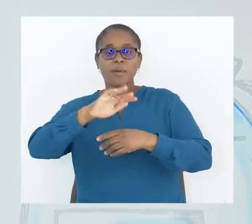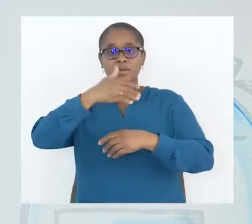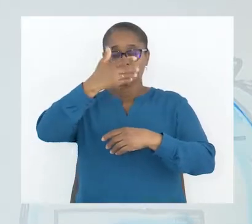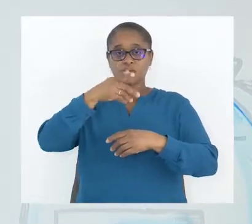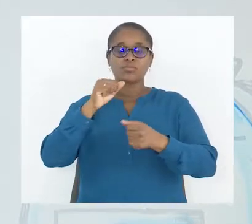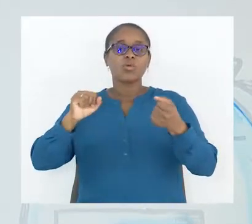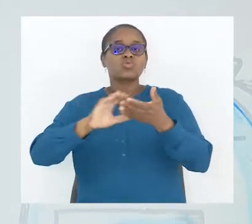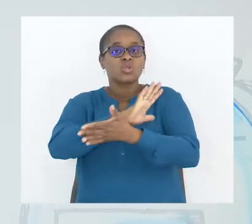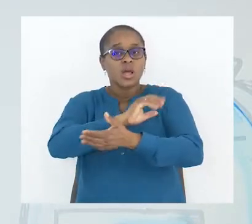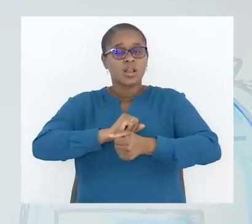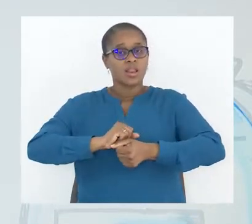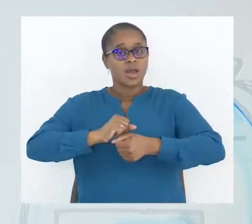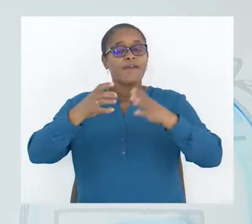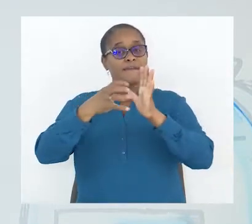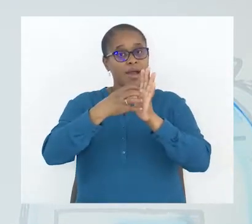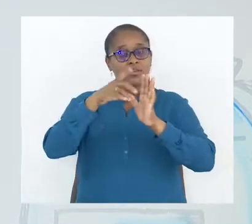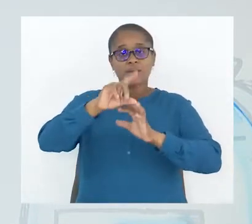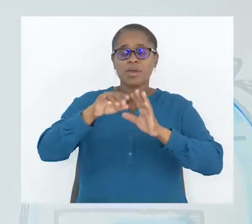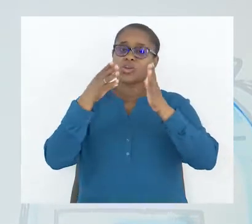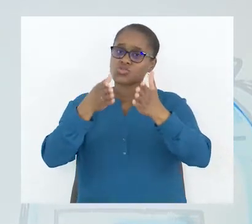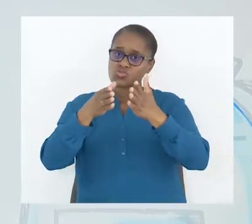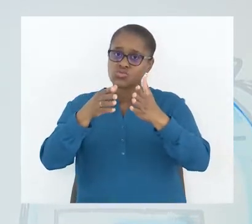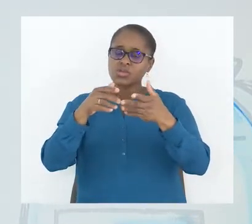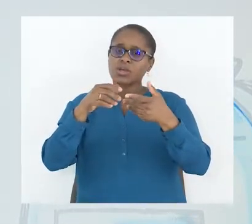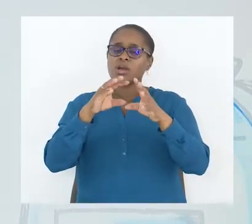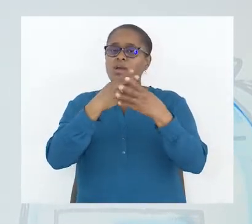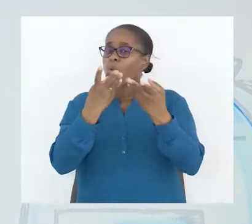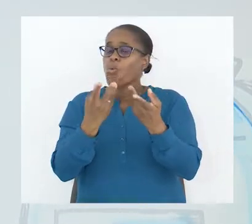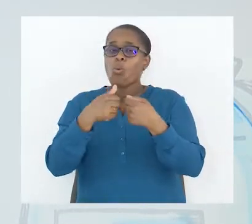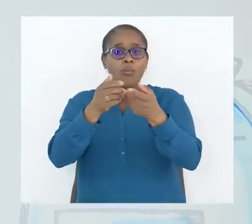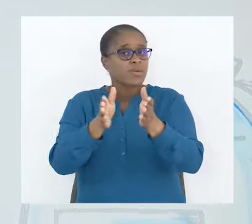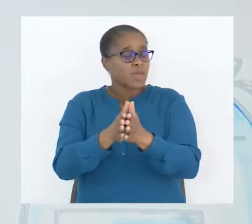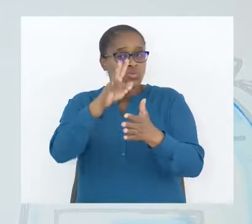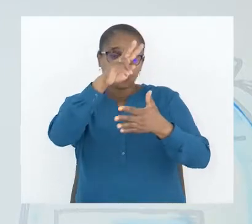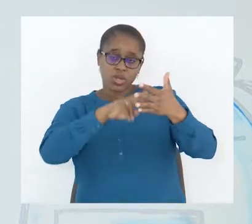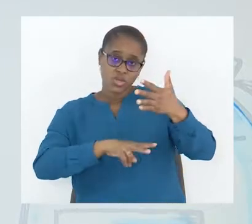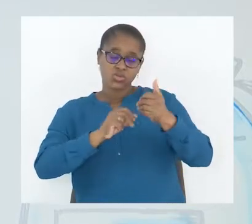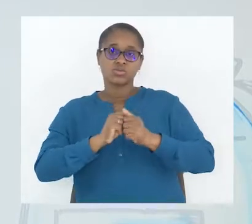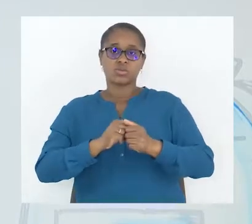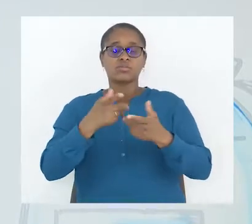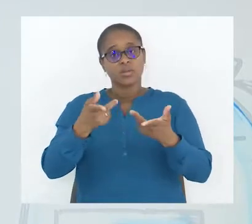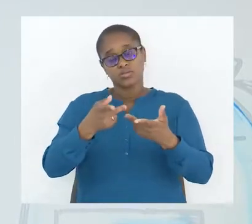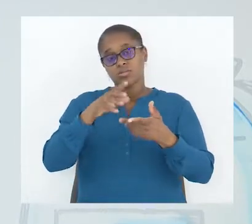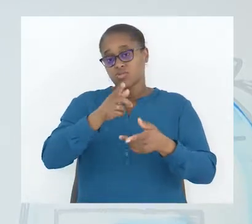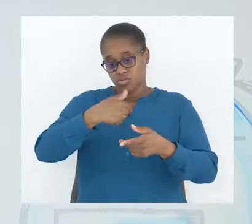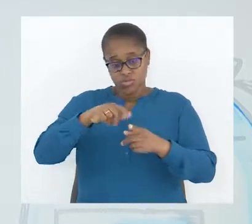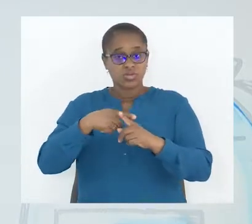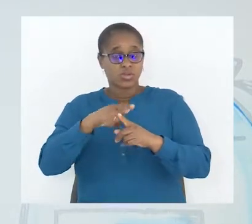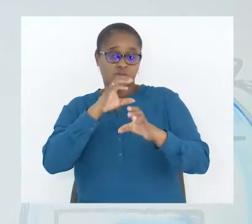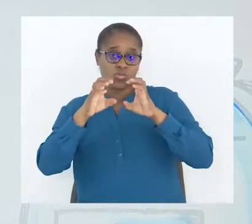entrevista, principalmente para o jornal, a imagem também ajuda a complementar o texto, dependendo da nossa